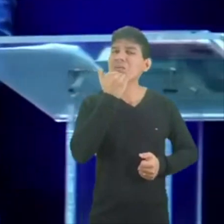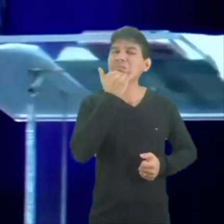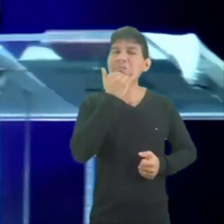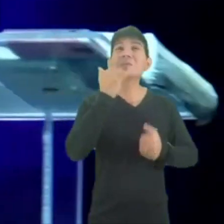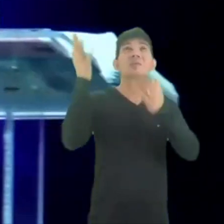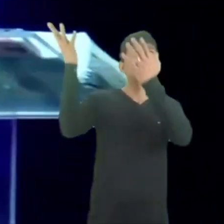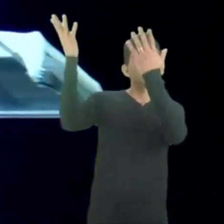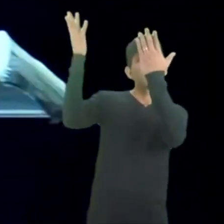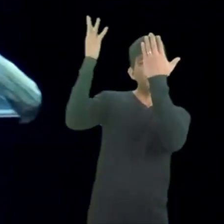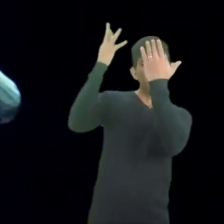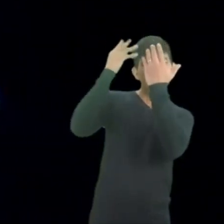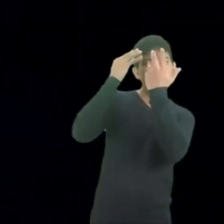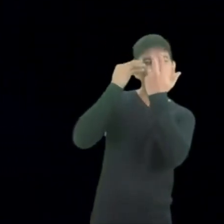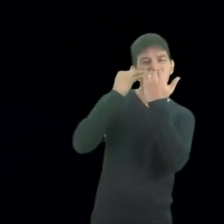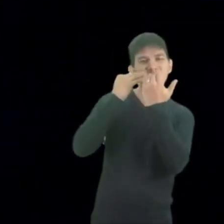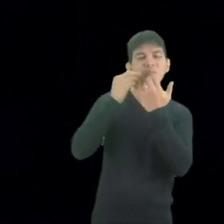graça.